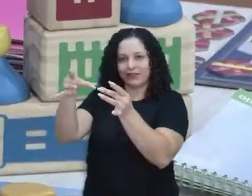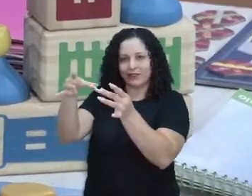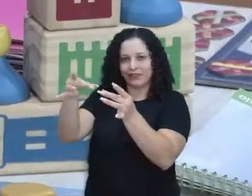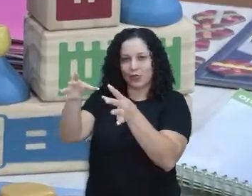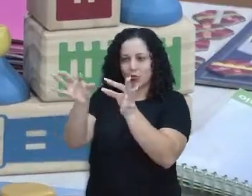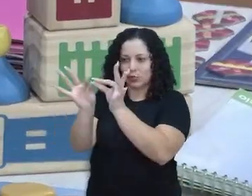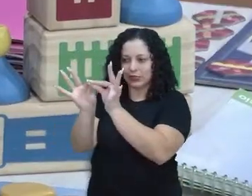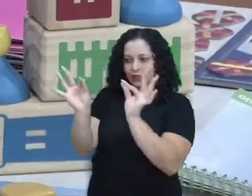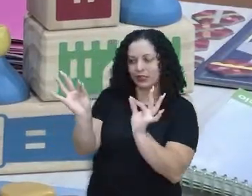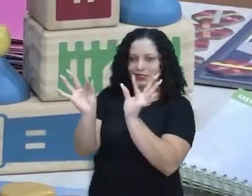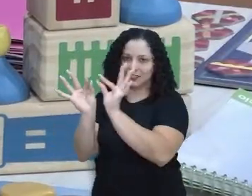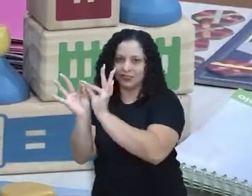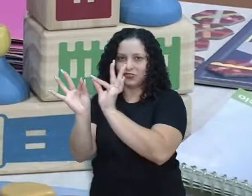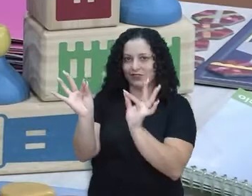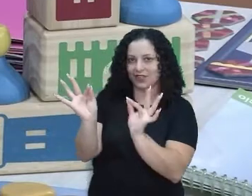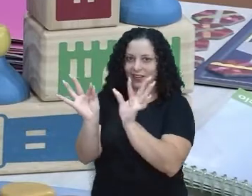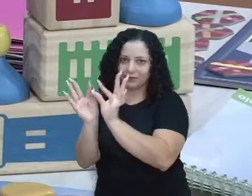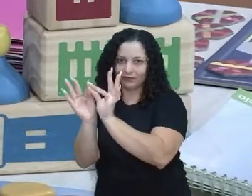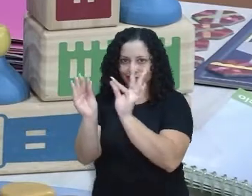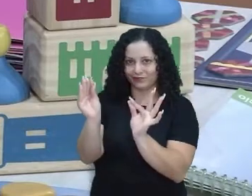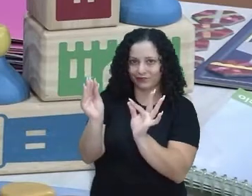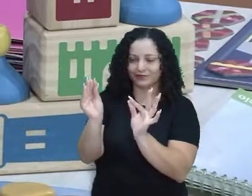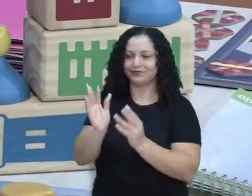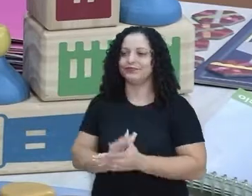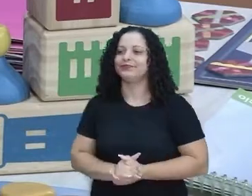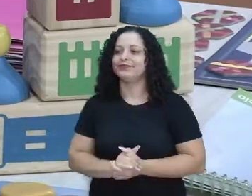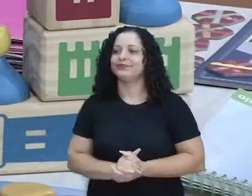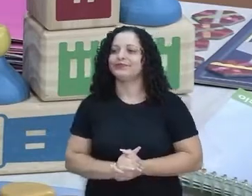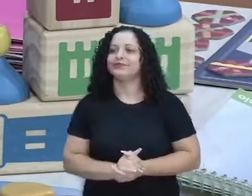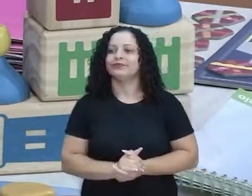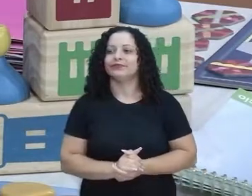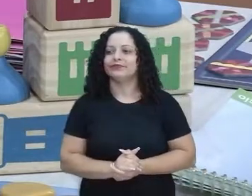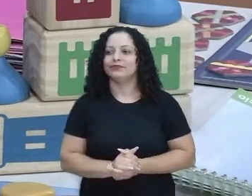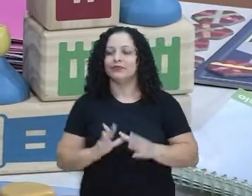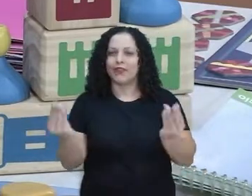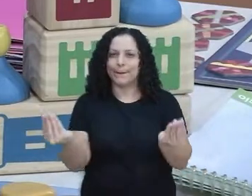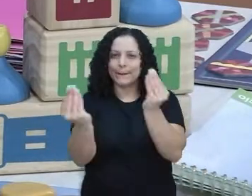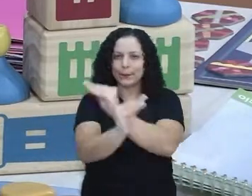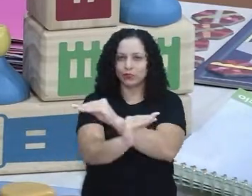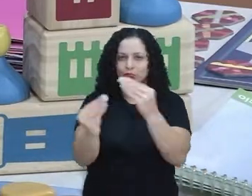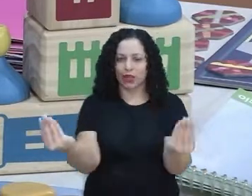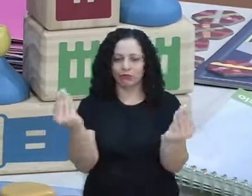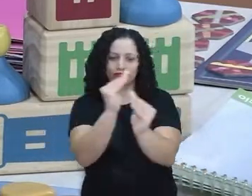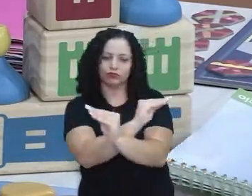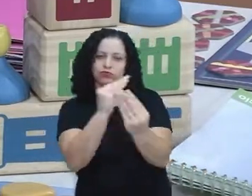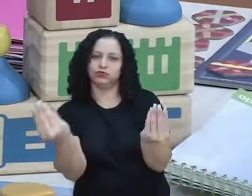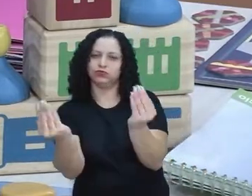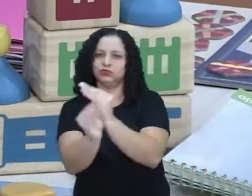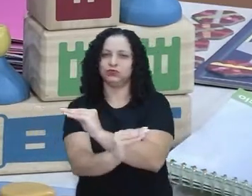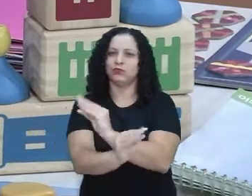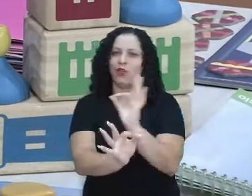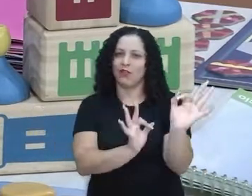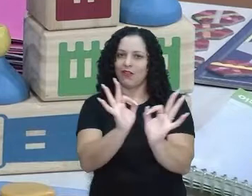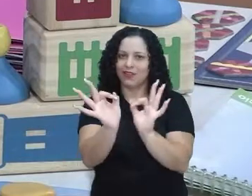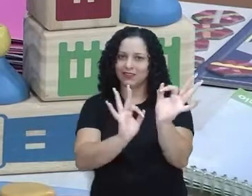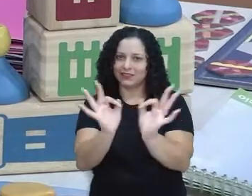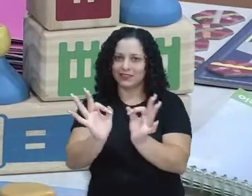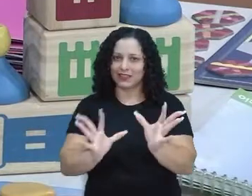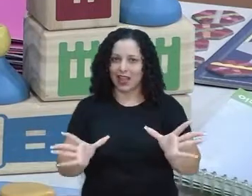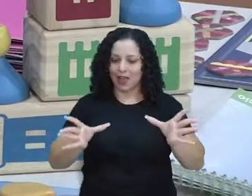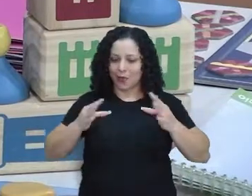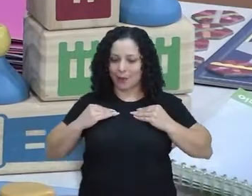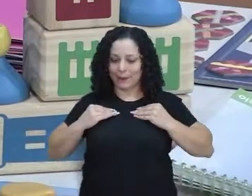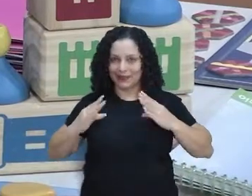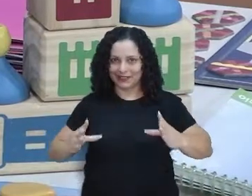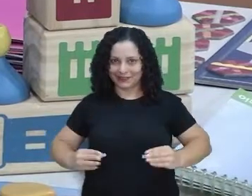ó, cadê? Para cá, né? Então, eles vão posicionando direitinho, a roupinha vai